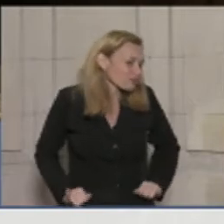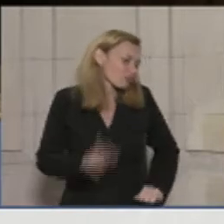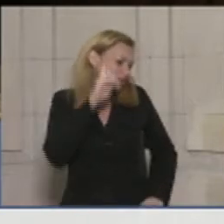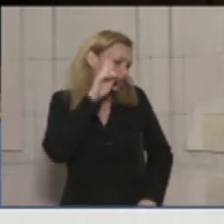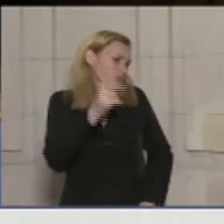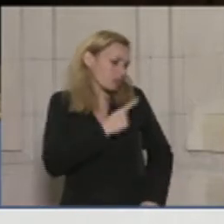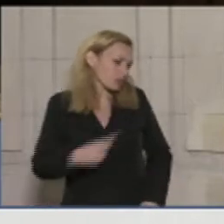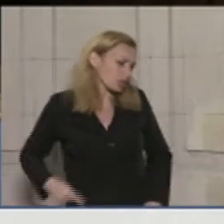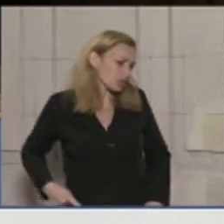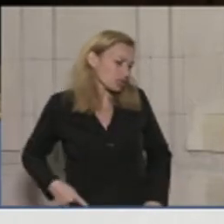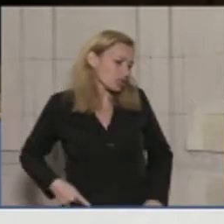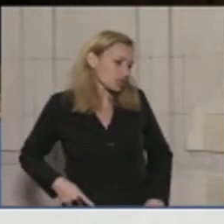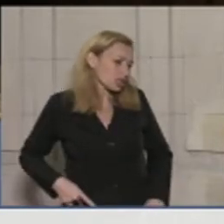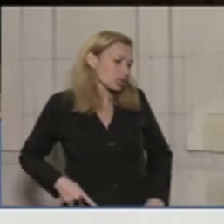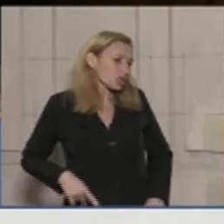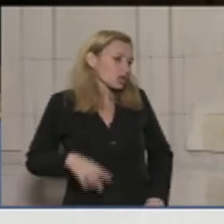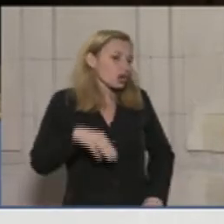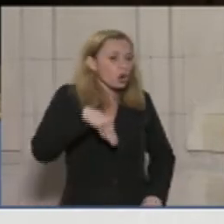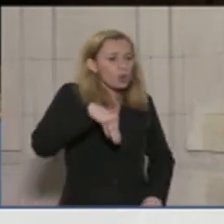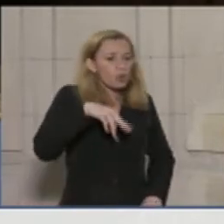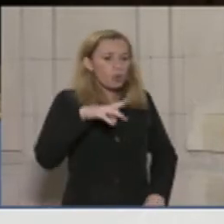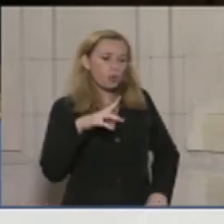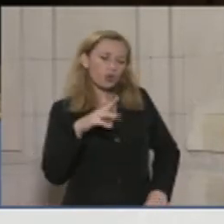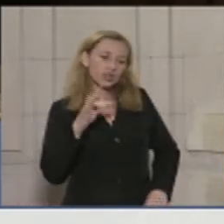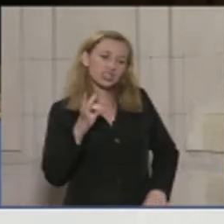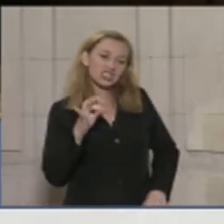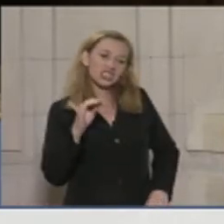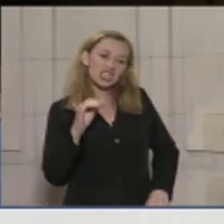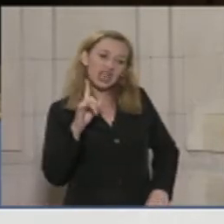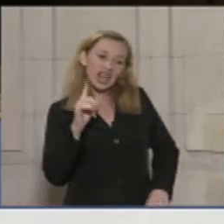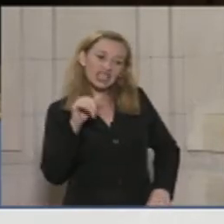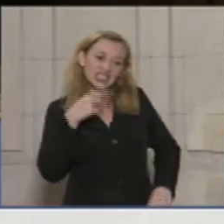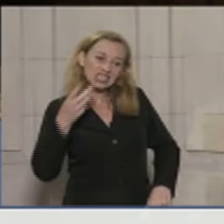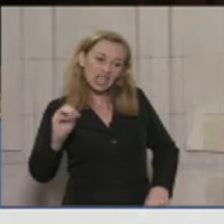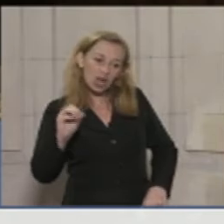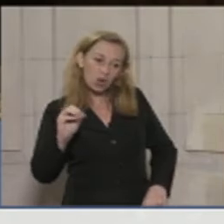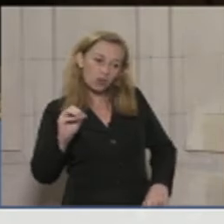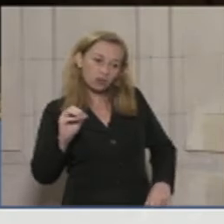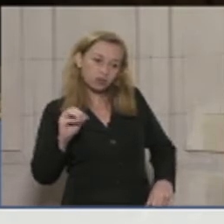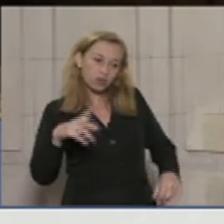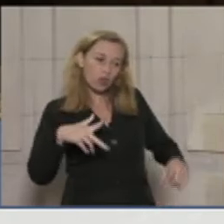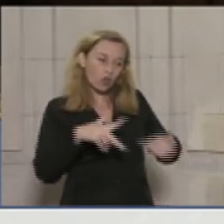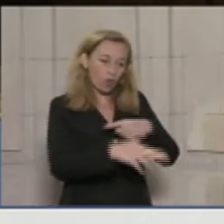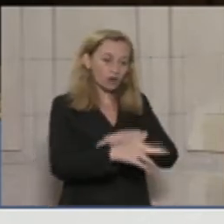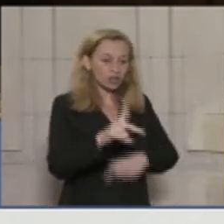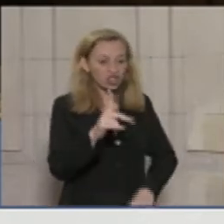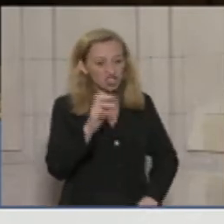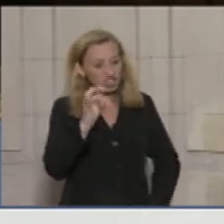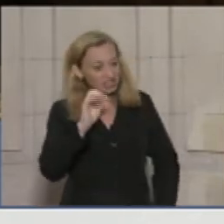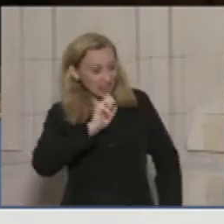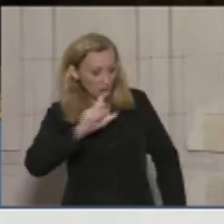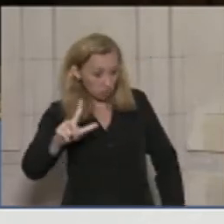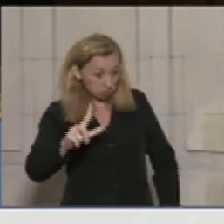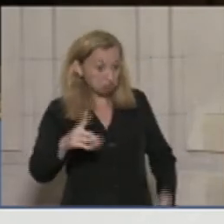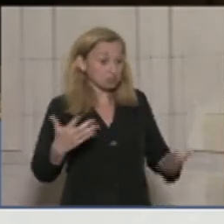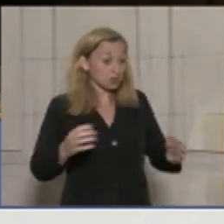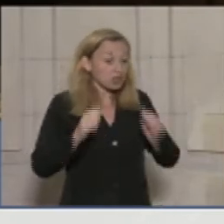presidente, mutilações na sua genitália espalhada pelo mundo todo. E aí,